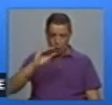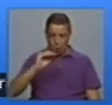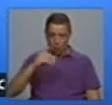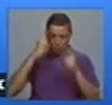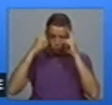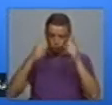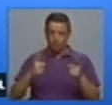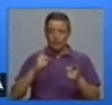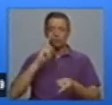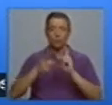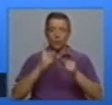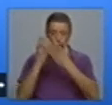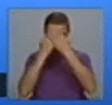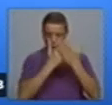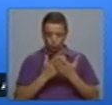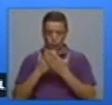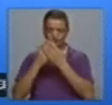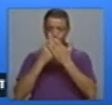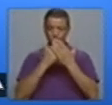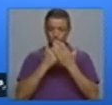surpresa deste estudo e desta detecção? É que